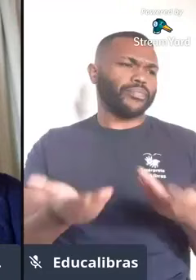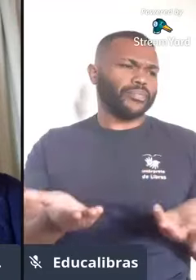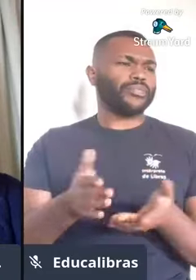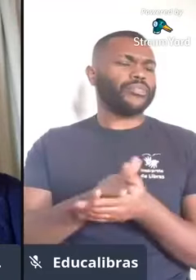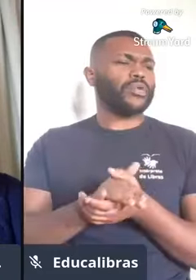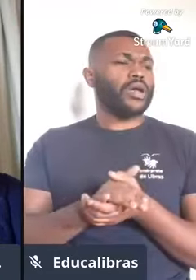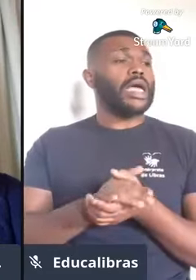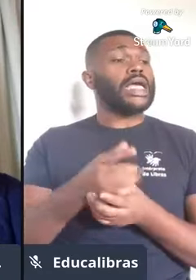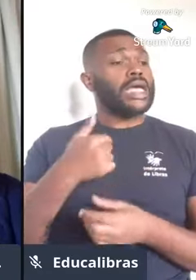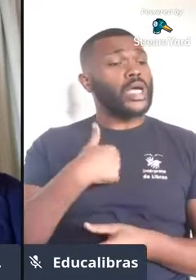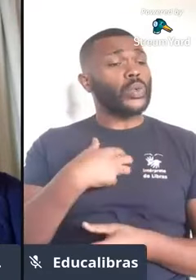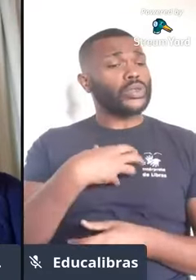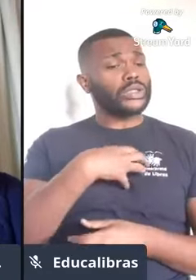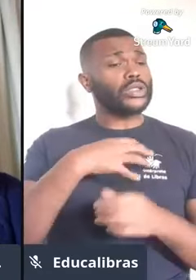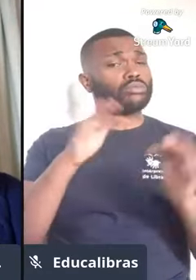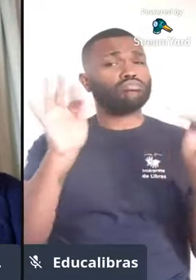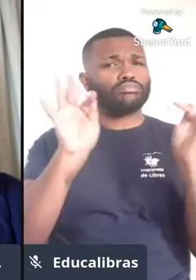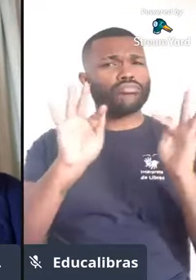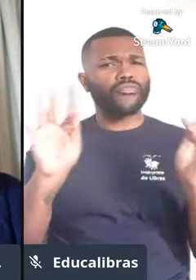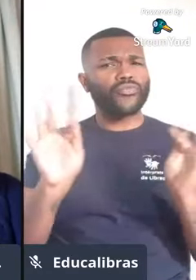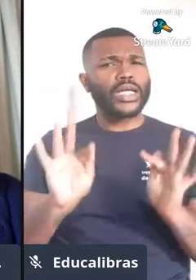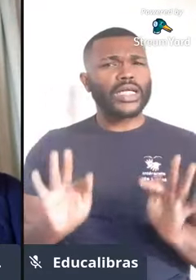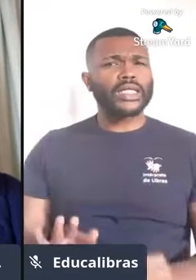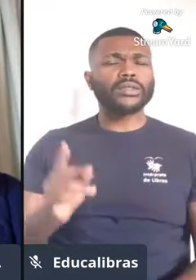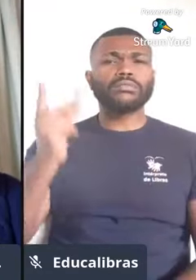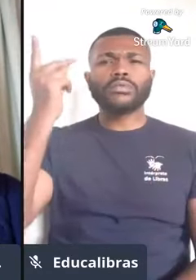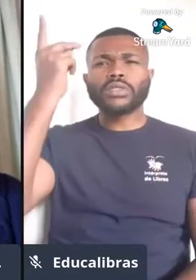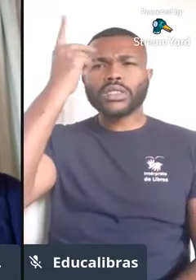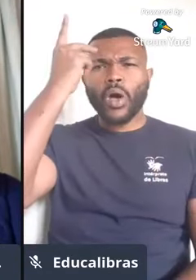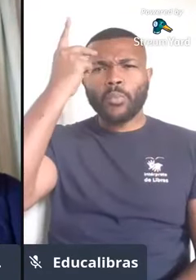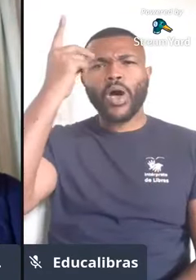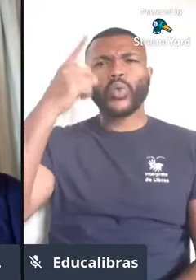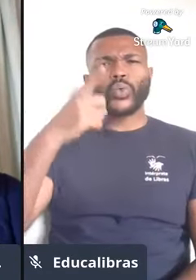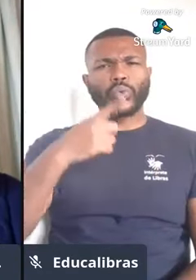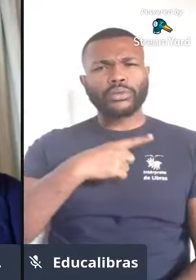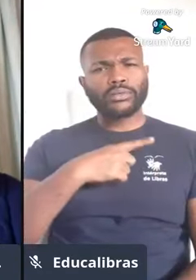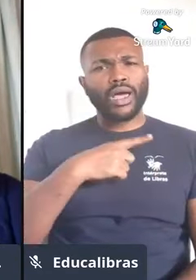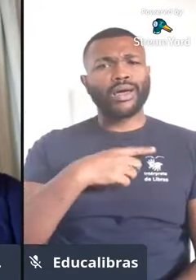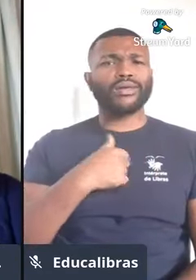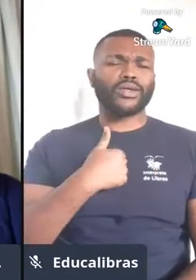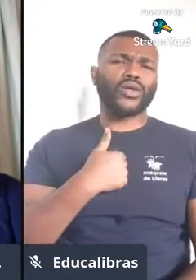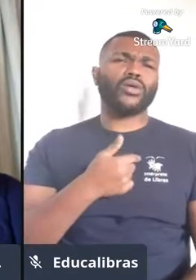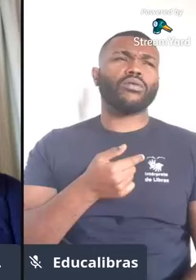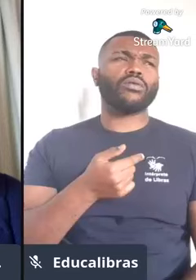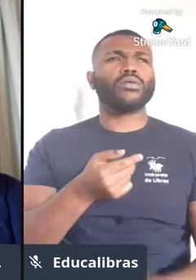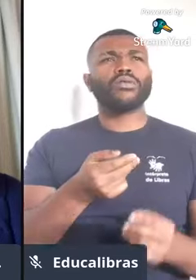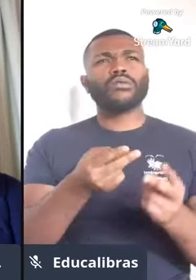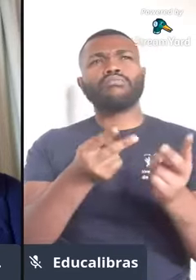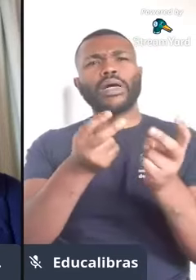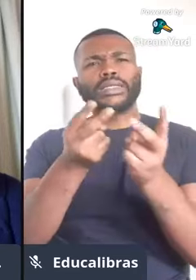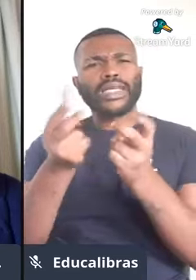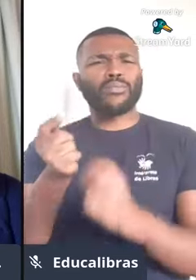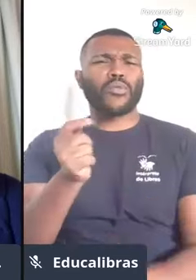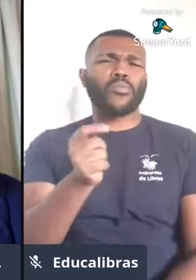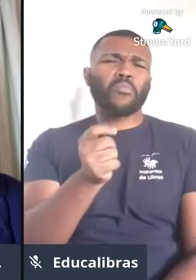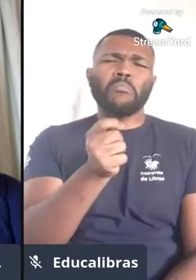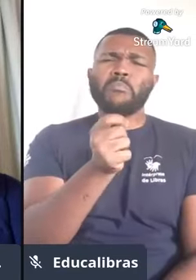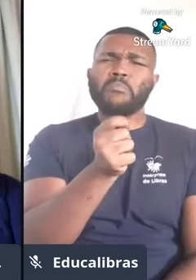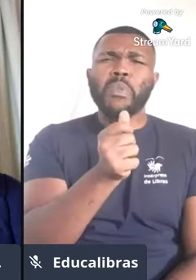muito feliz quando eu vejo que em São Paulo isso está acontecendo, né? Eu acho que, infelizmente, são poucas as iniciativas dos